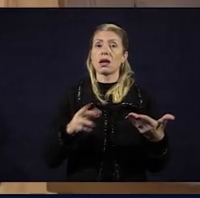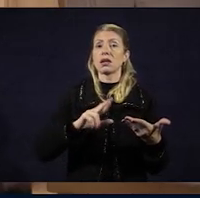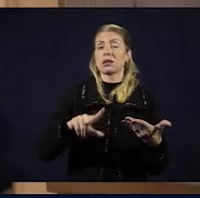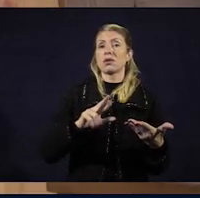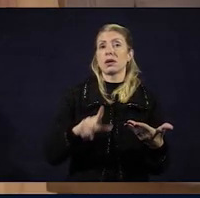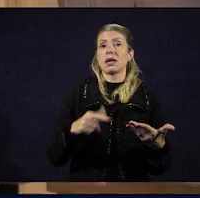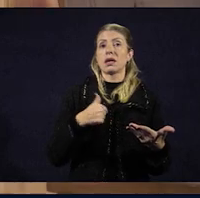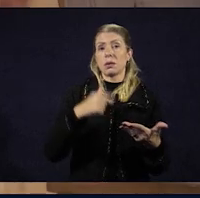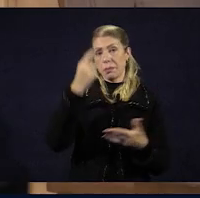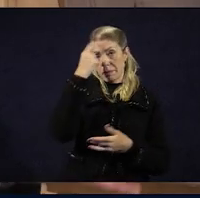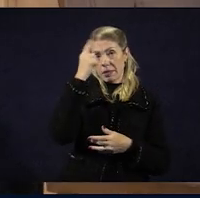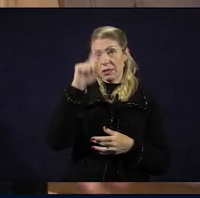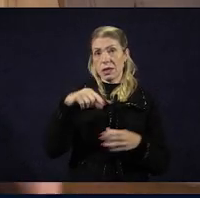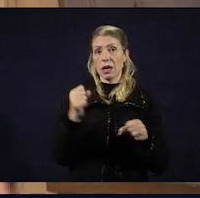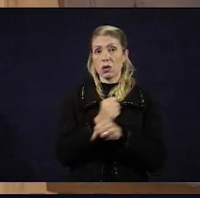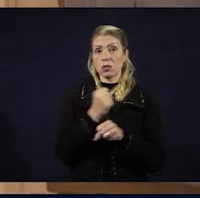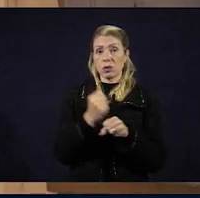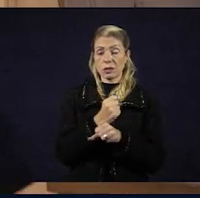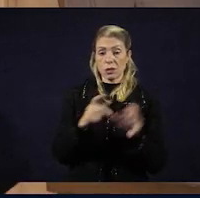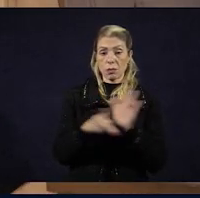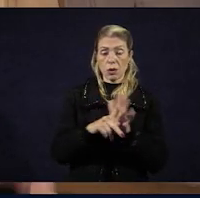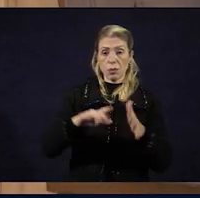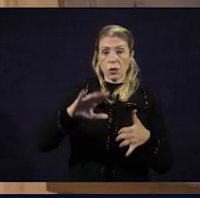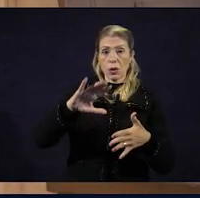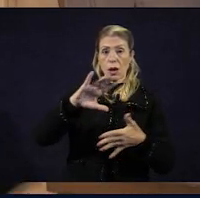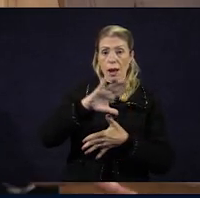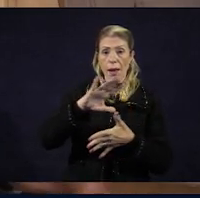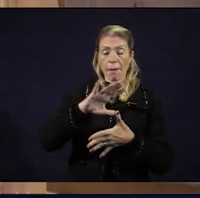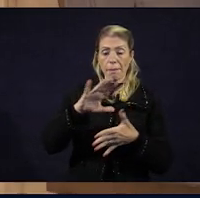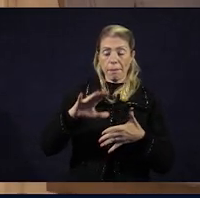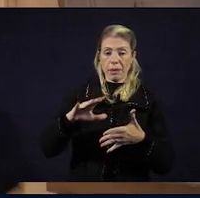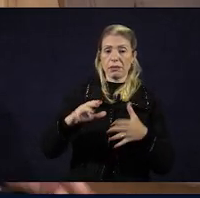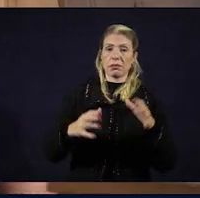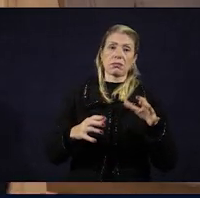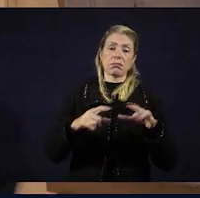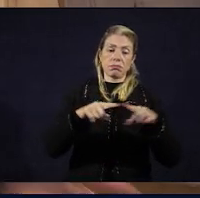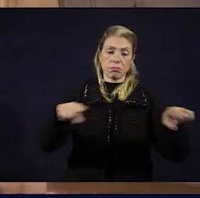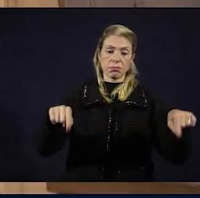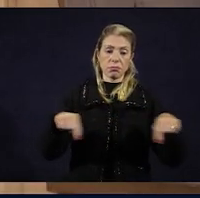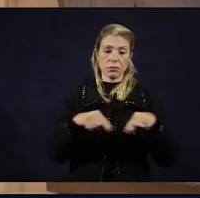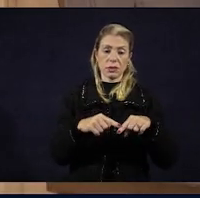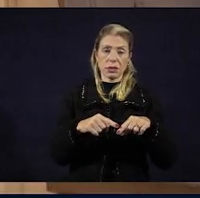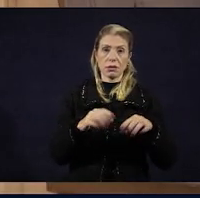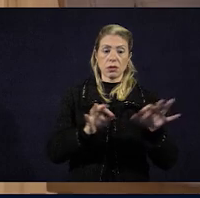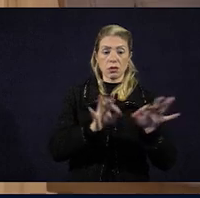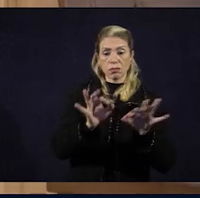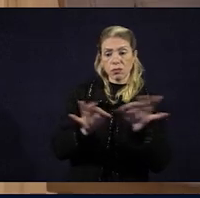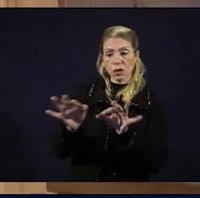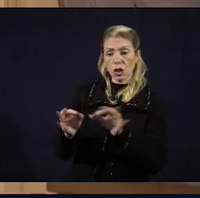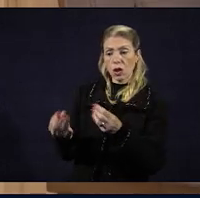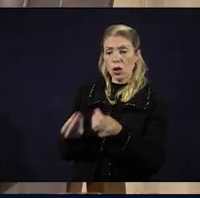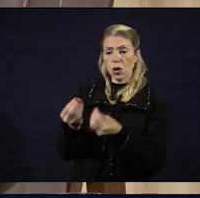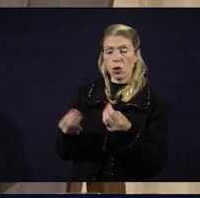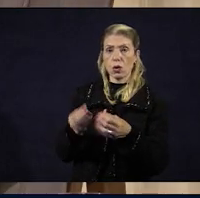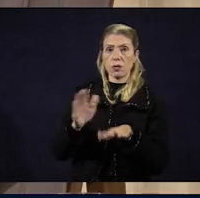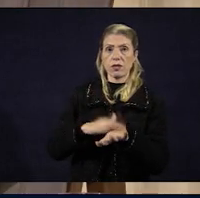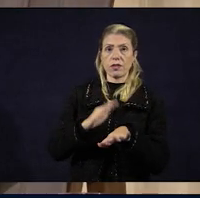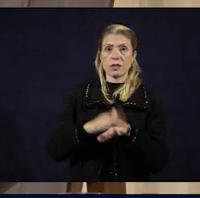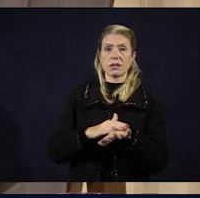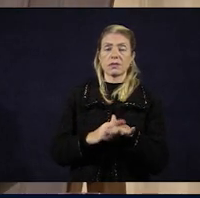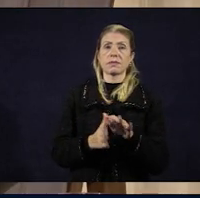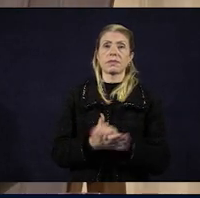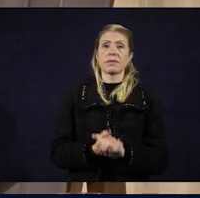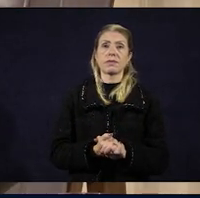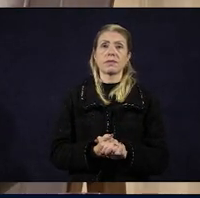o meu grande gargalojo é construção de plano demanda tem preço tem agora é destravar e crescer rapidamente